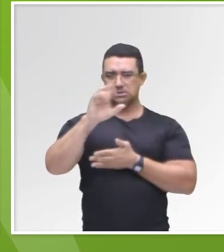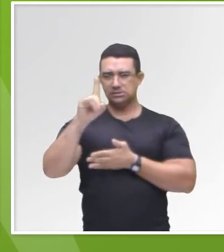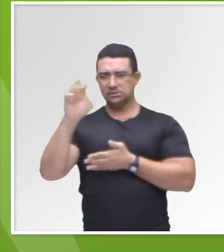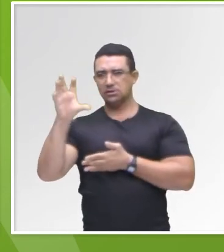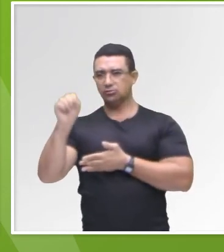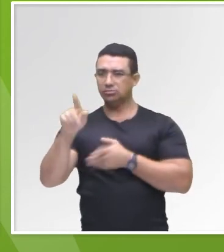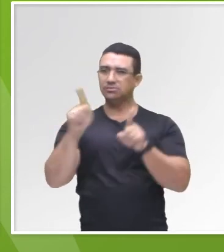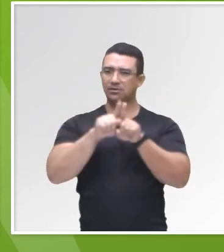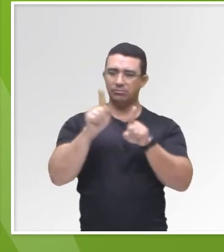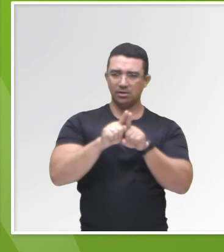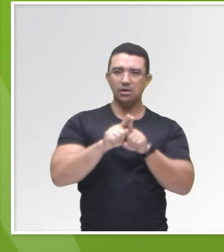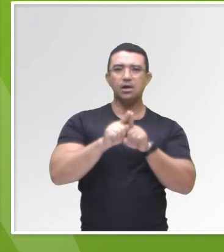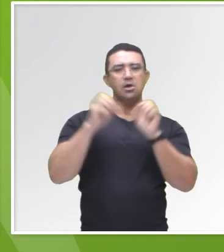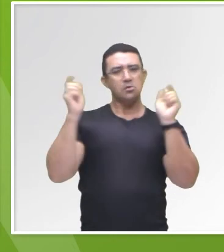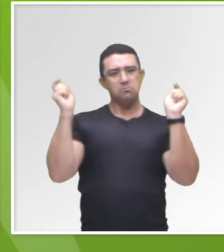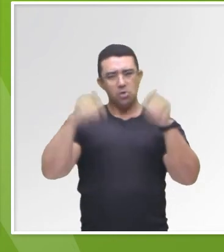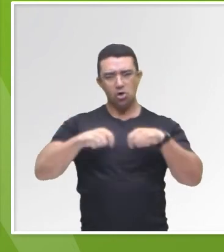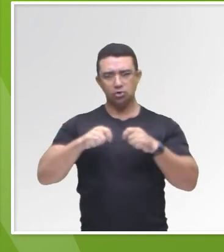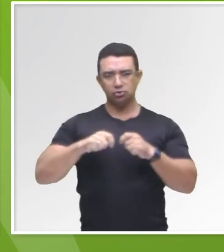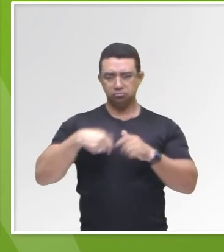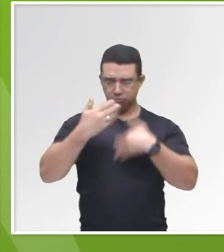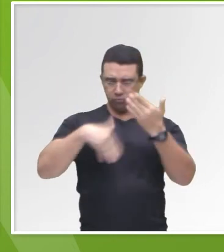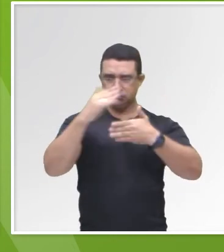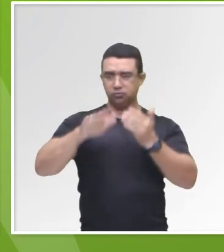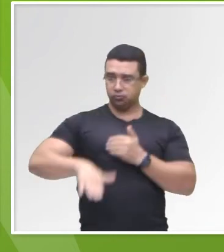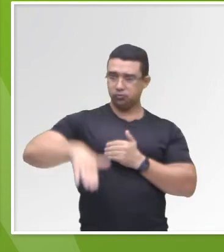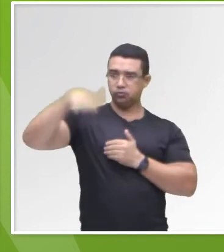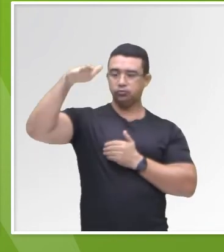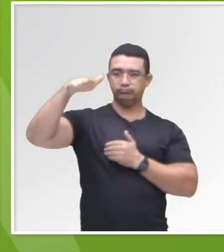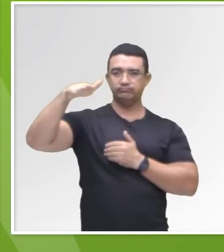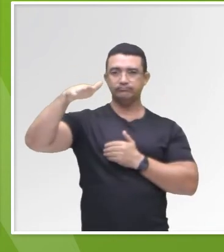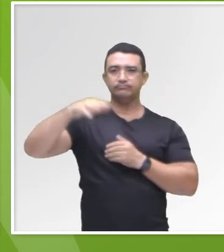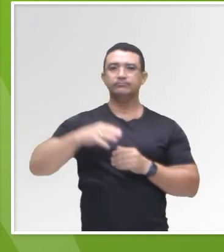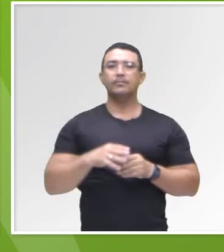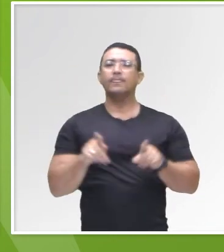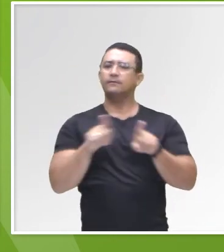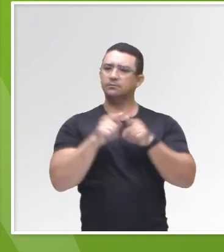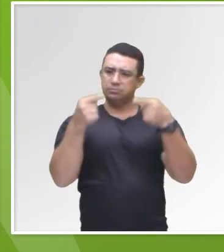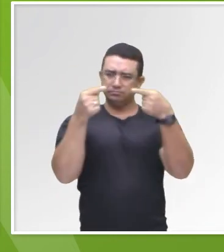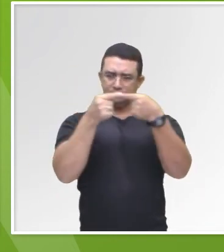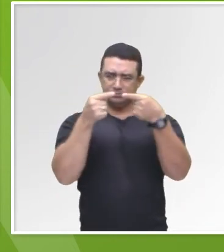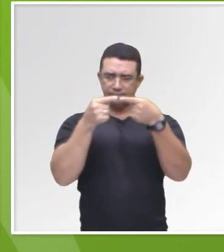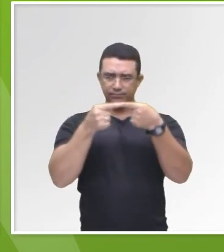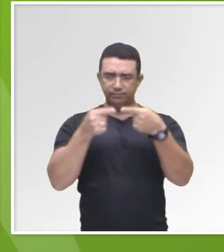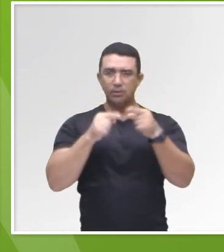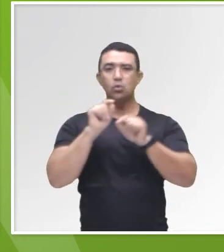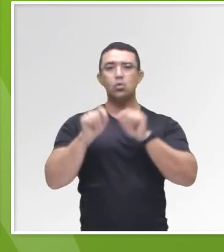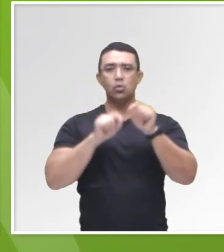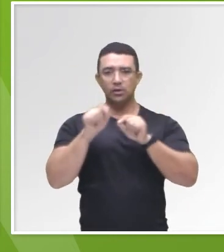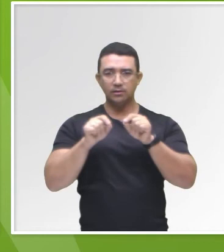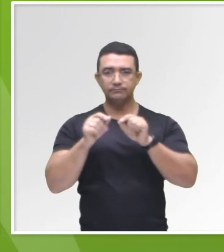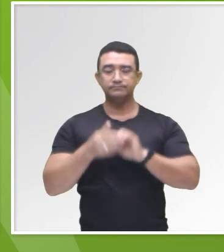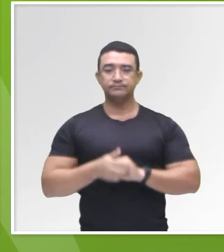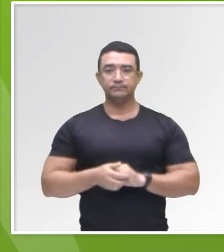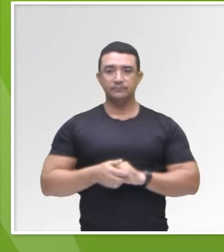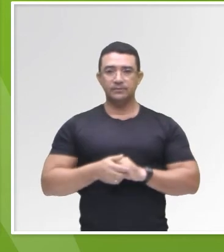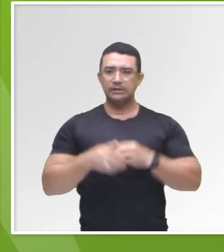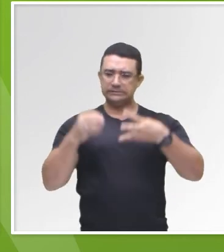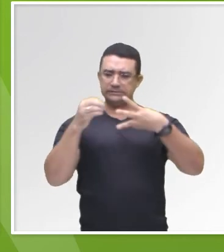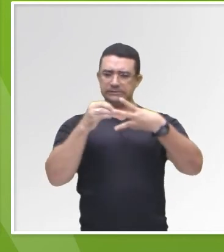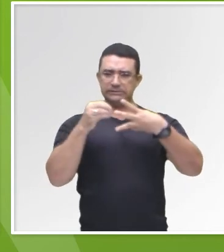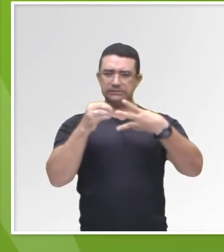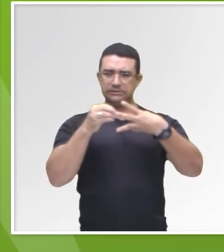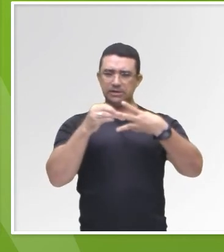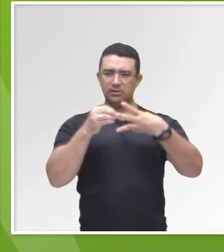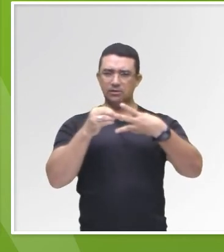seus órgãos e se desenvolver. Também está relacionada com a renovação, onde a gente observa aqui nessa célula,